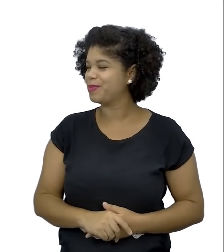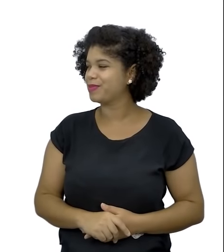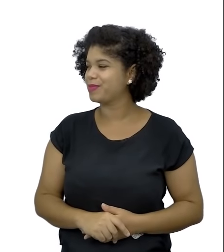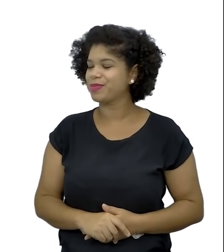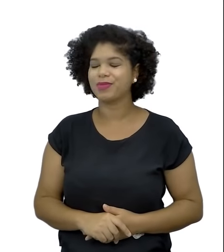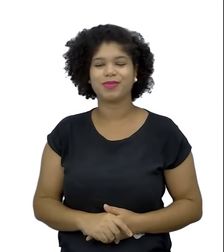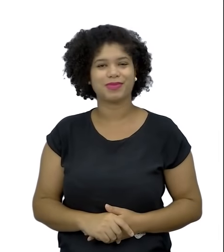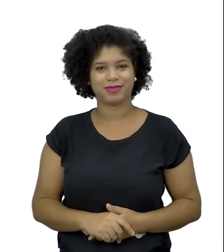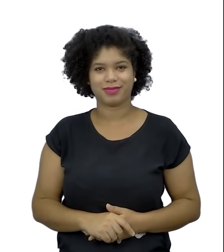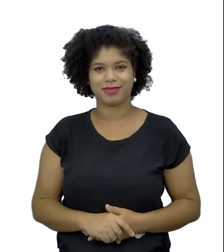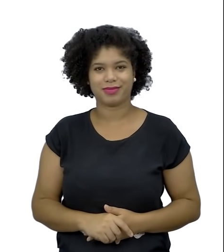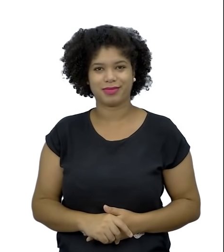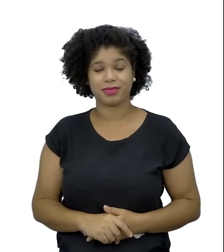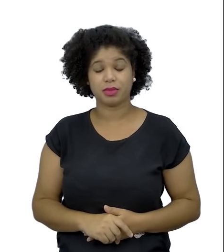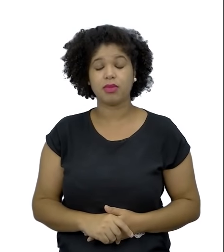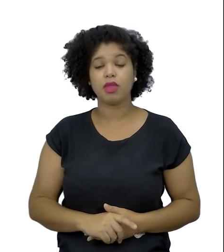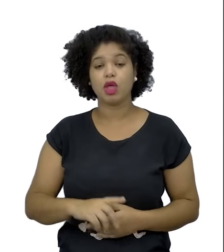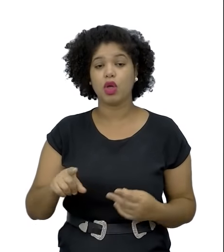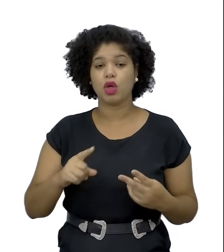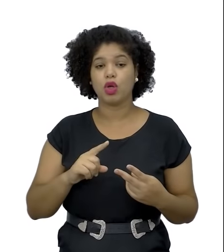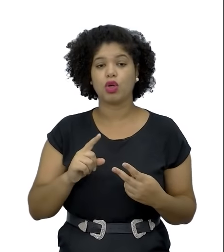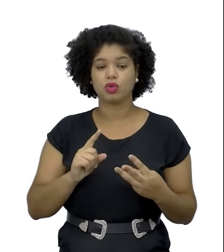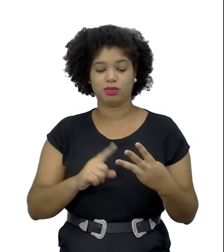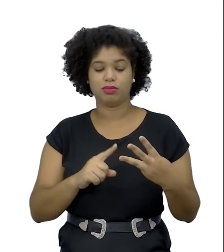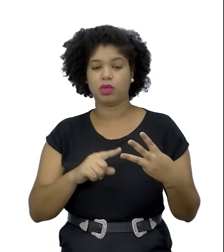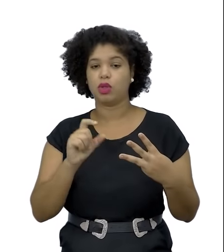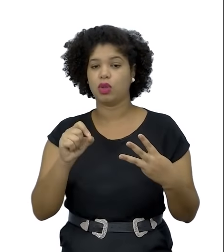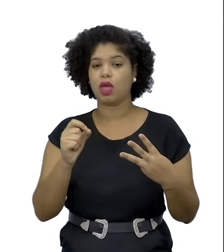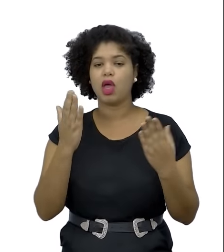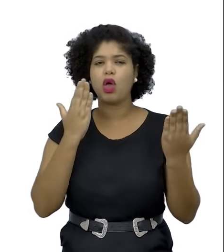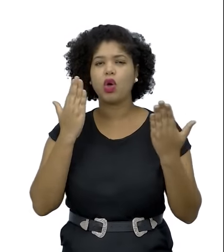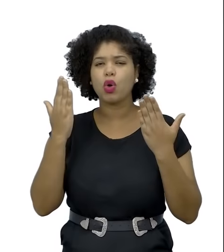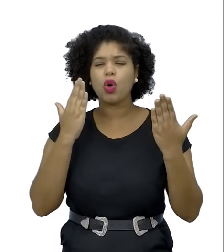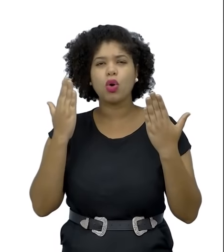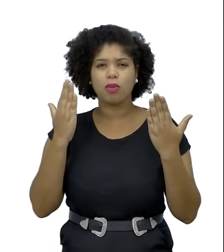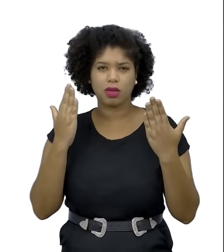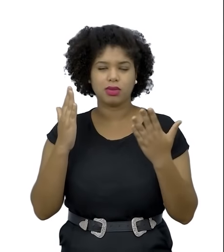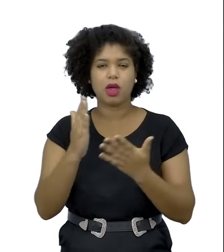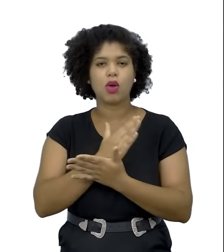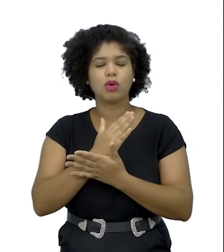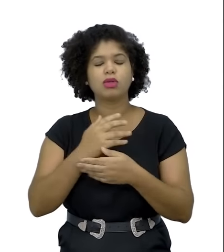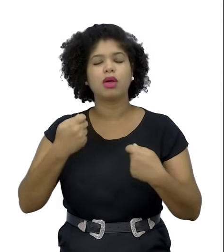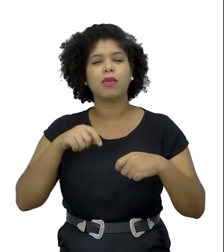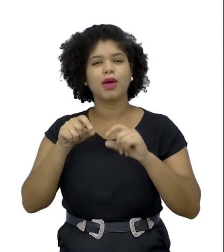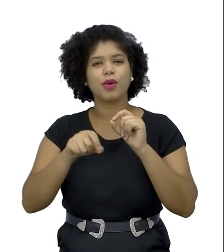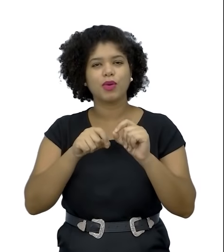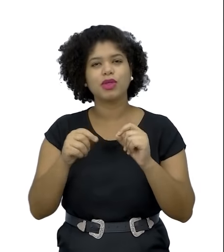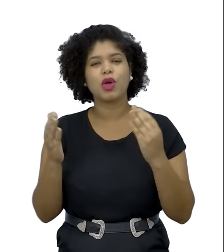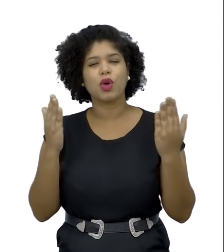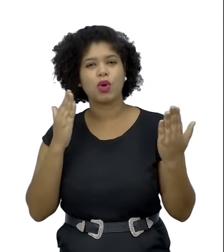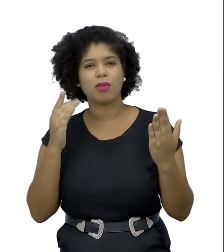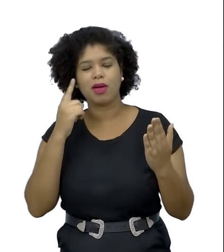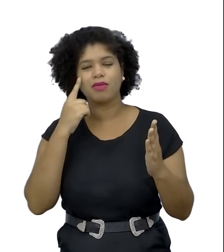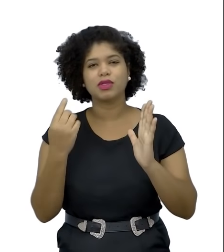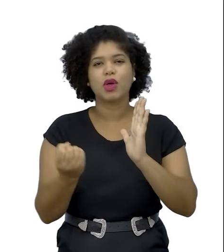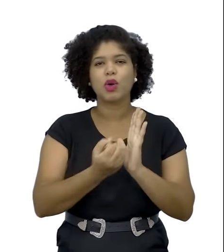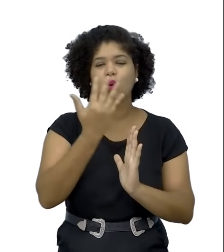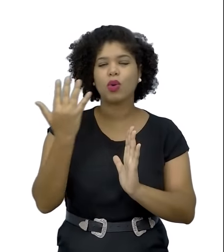Em seguida, a ideia de comparação, que indica situações em que será necessário comparar